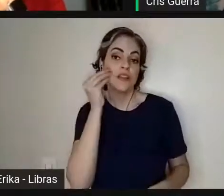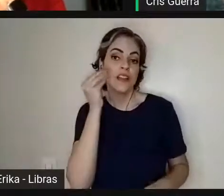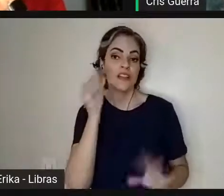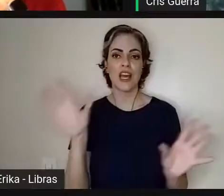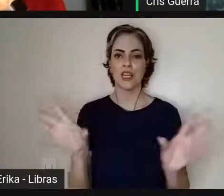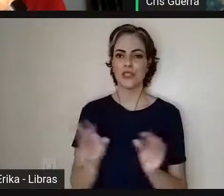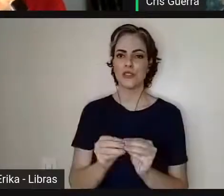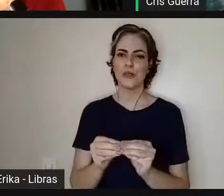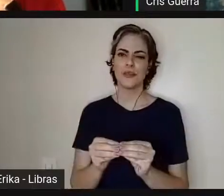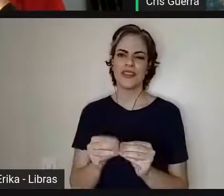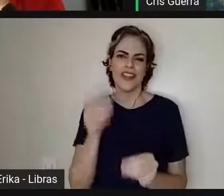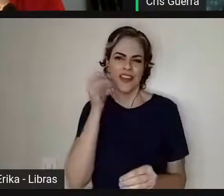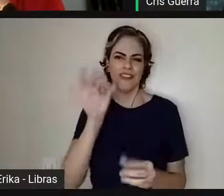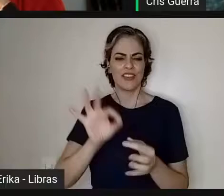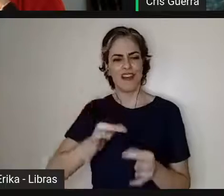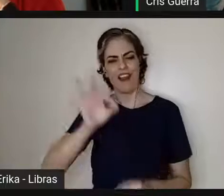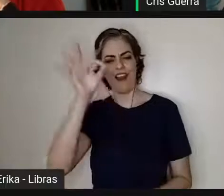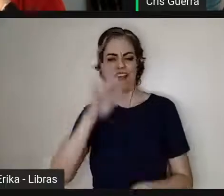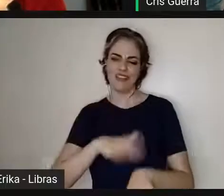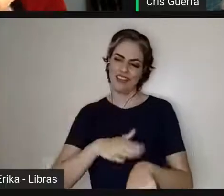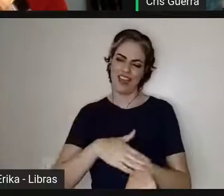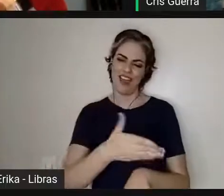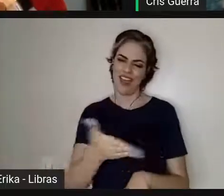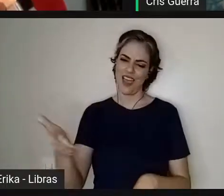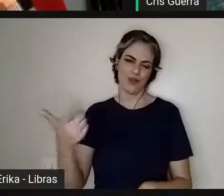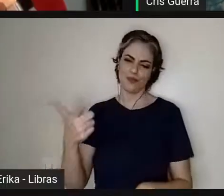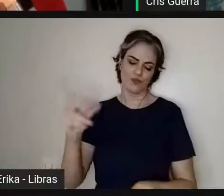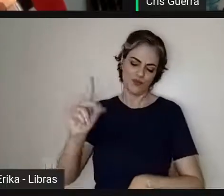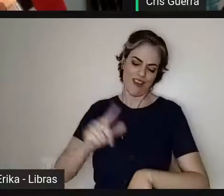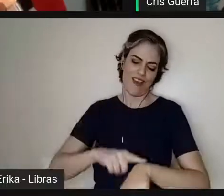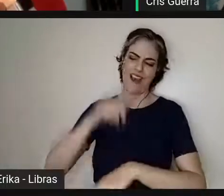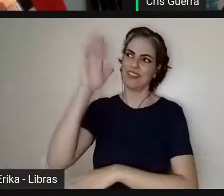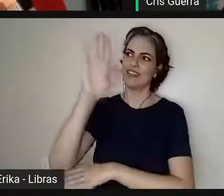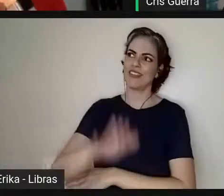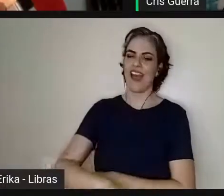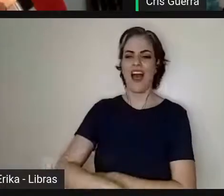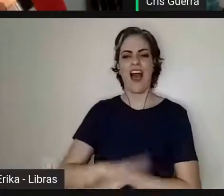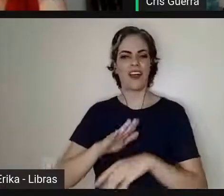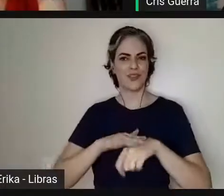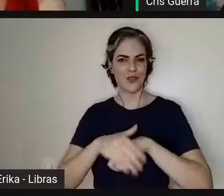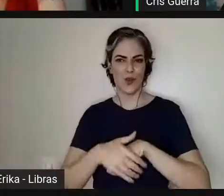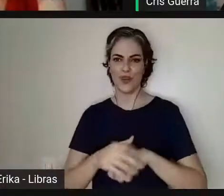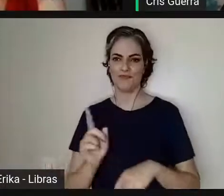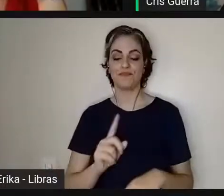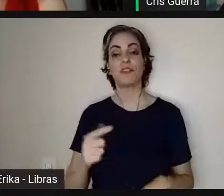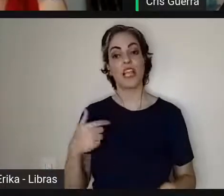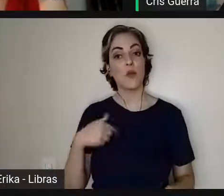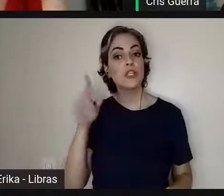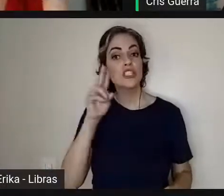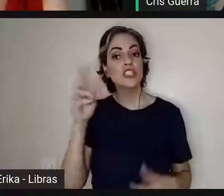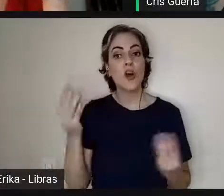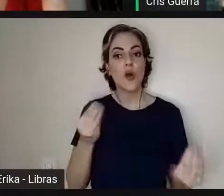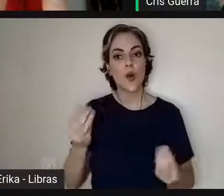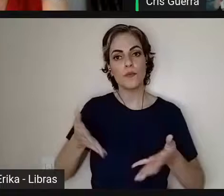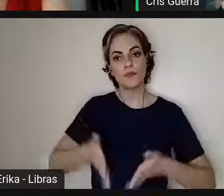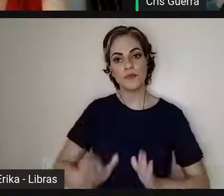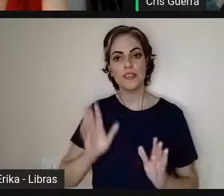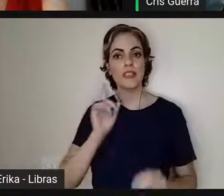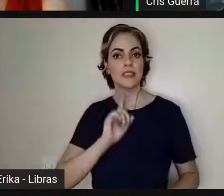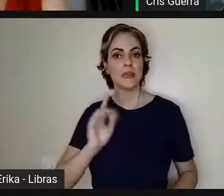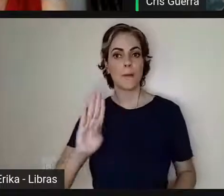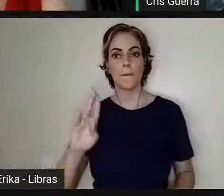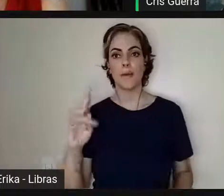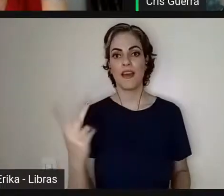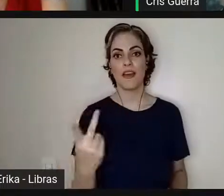não tomar tanto tempo de ninguém, que a gente não tem a tarde toda, a minha história é o seguinte, eu sou uma mineira de Belo Horizonte,